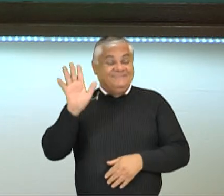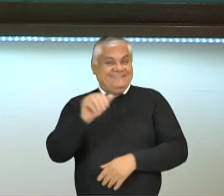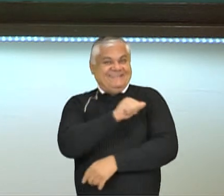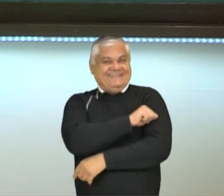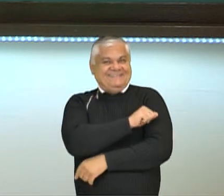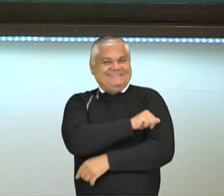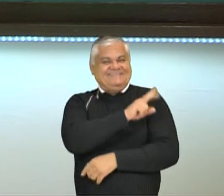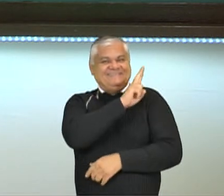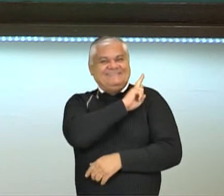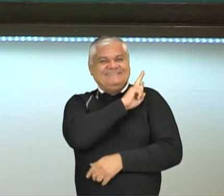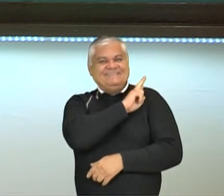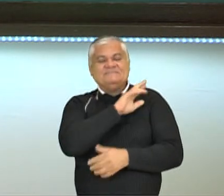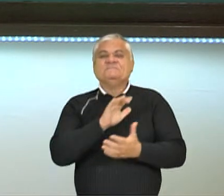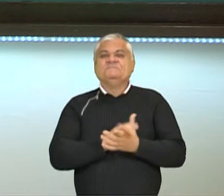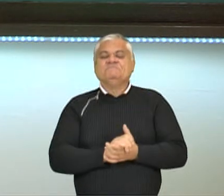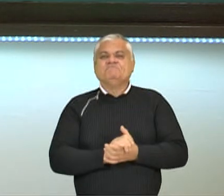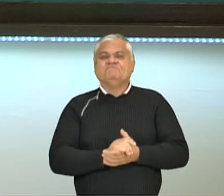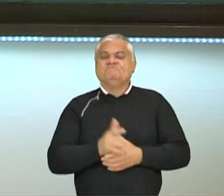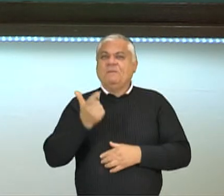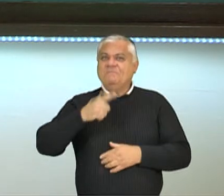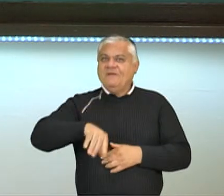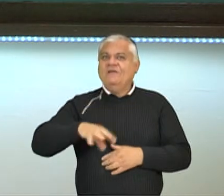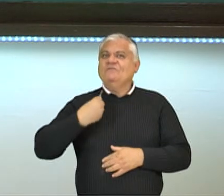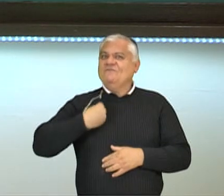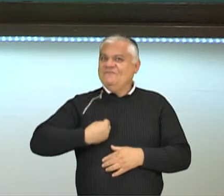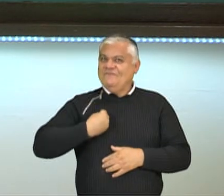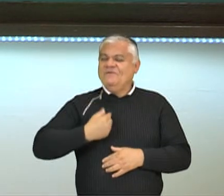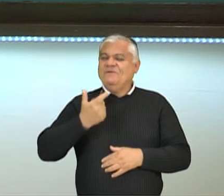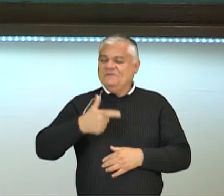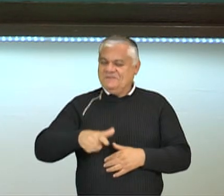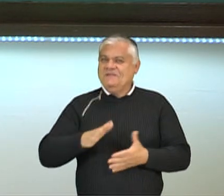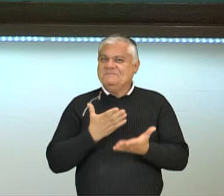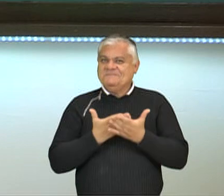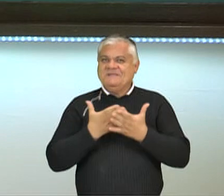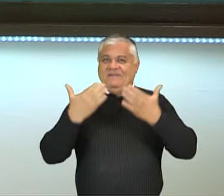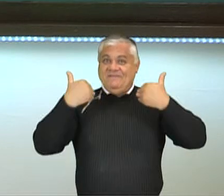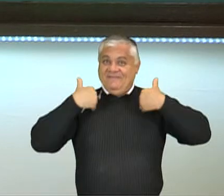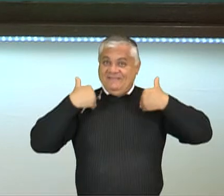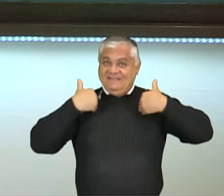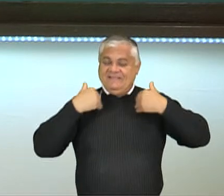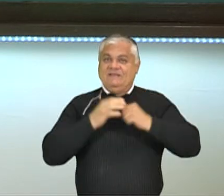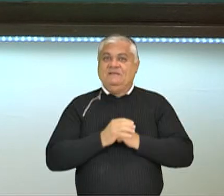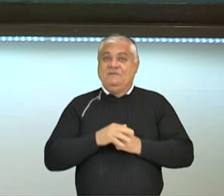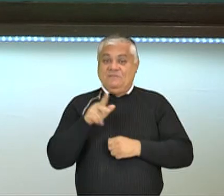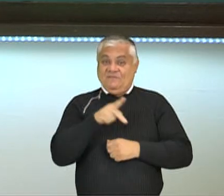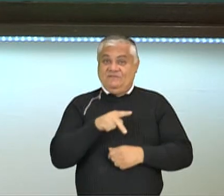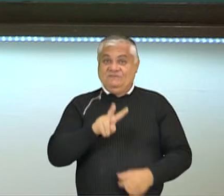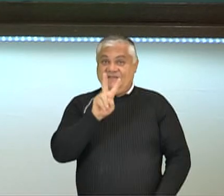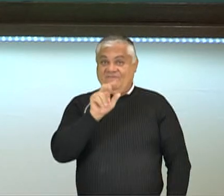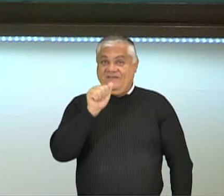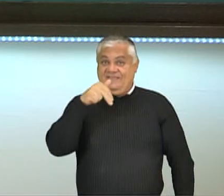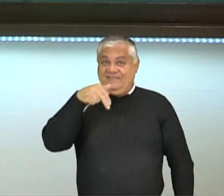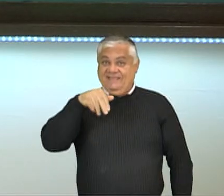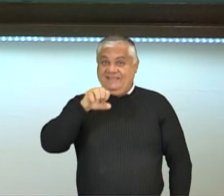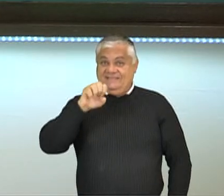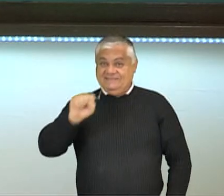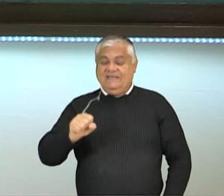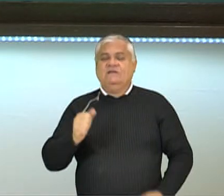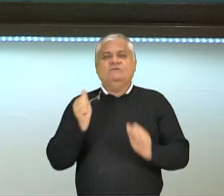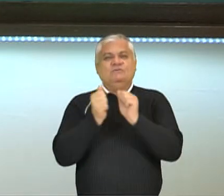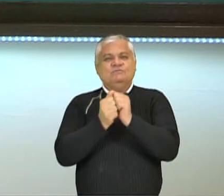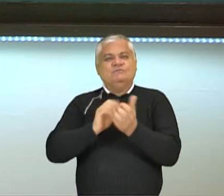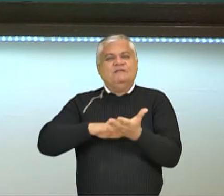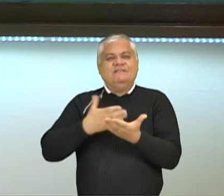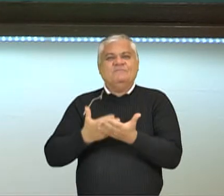estudantes da segunda série. Estamos aqui para mais uma aula de Educação Física. Comigo, professora Vanessa, e com o